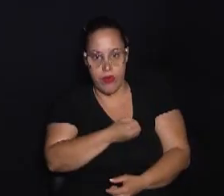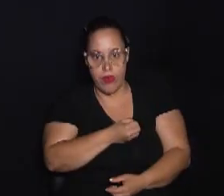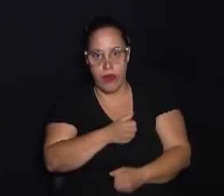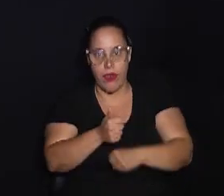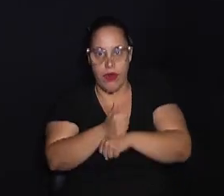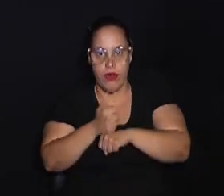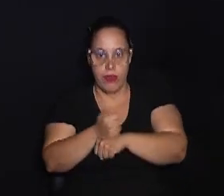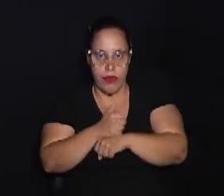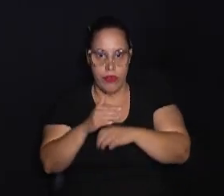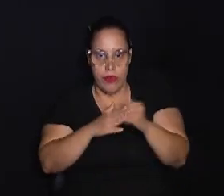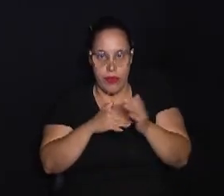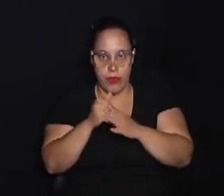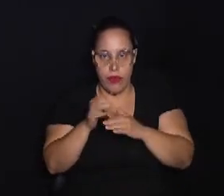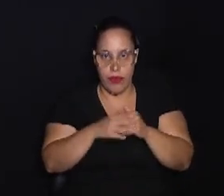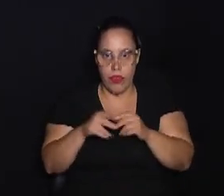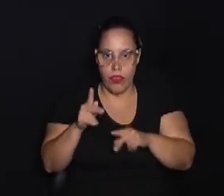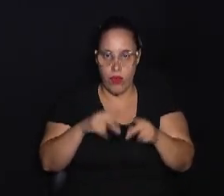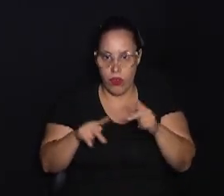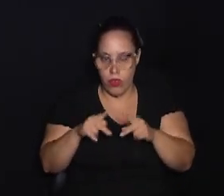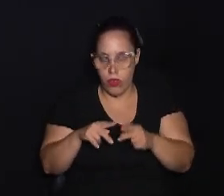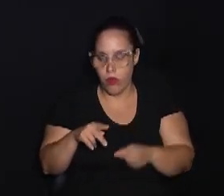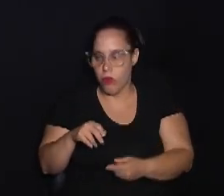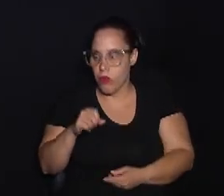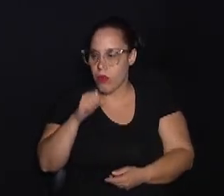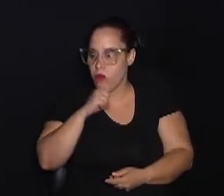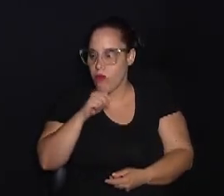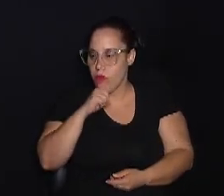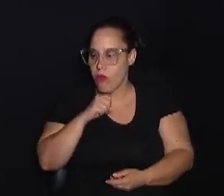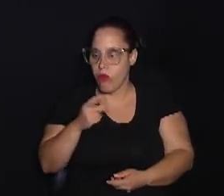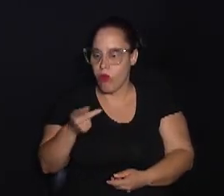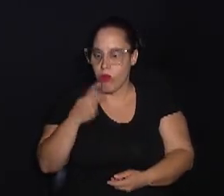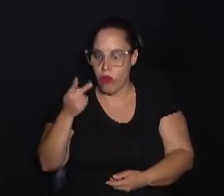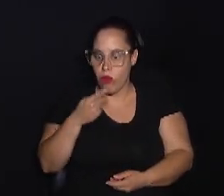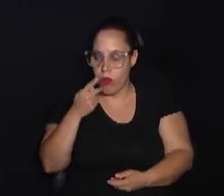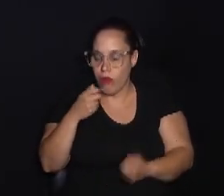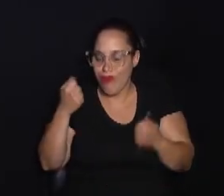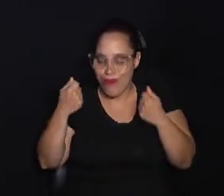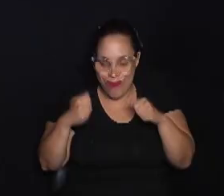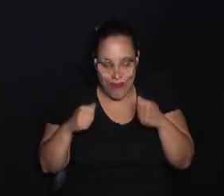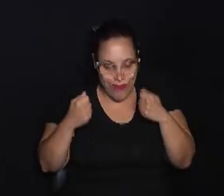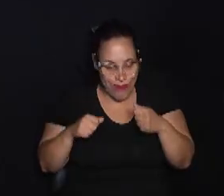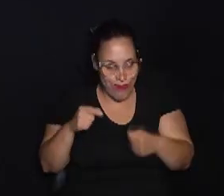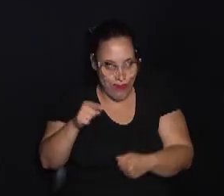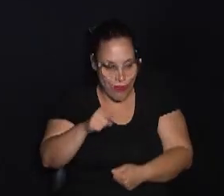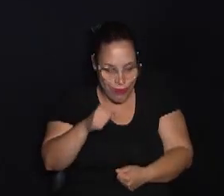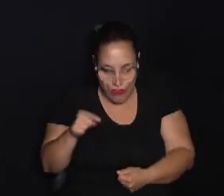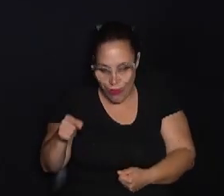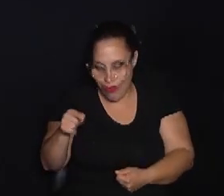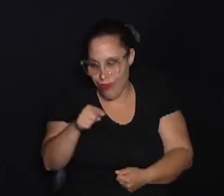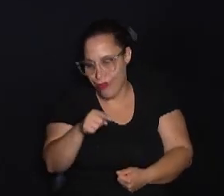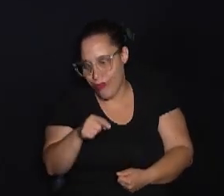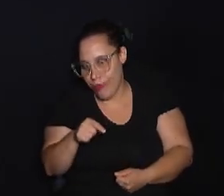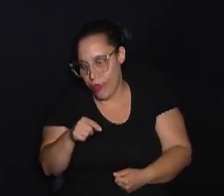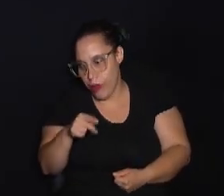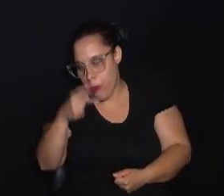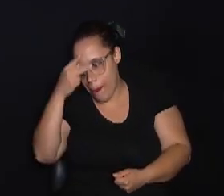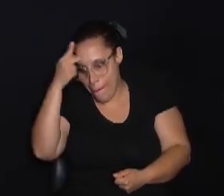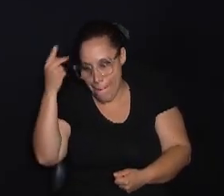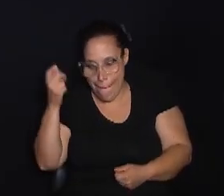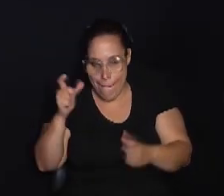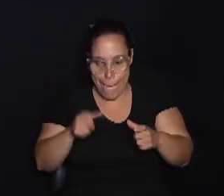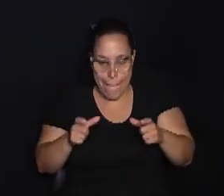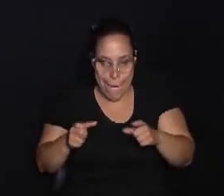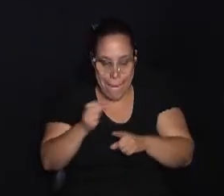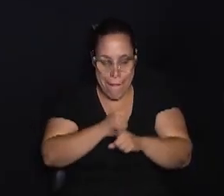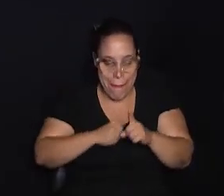profissionais que atuam com pessoas idosas, que falam que a necessidade dessas pessoas terem uma participação social,